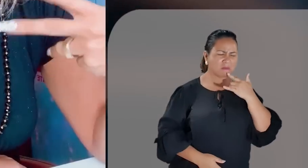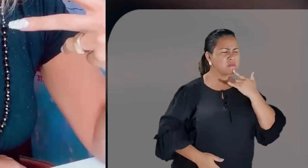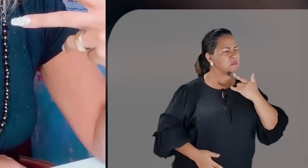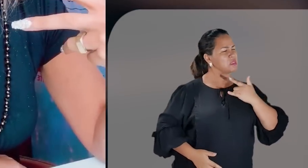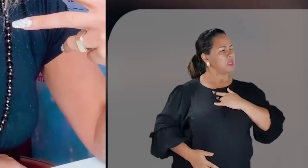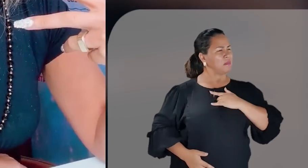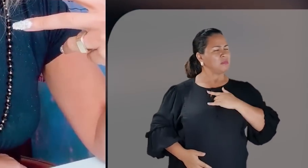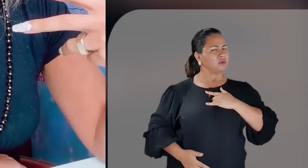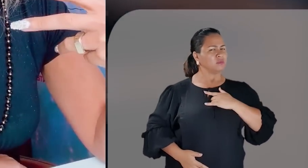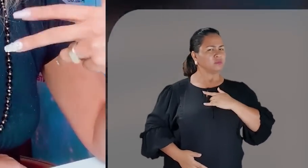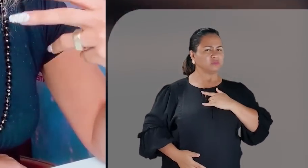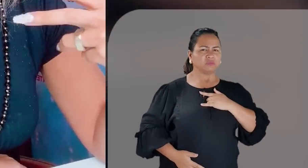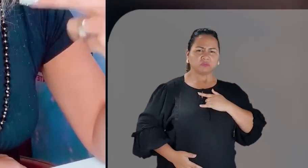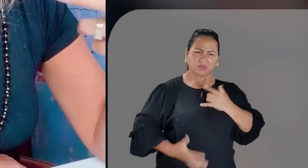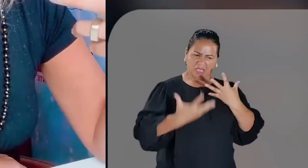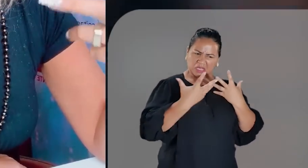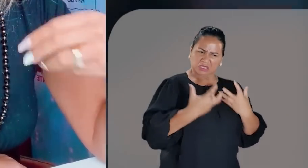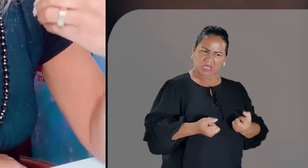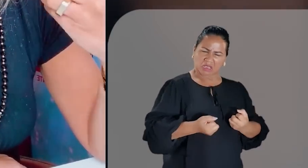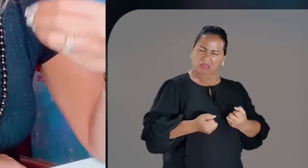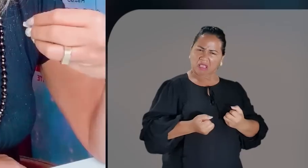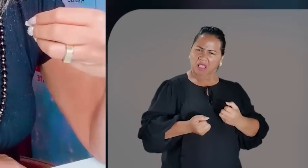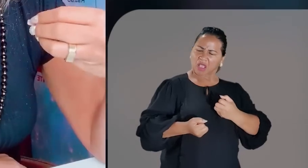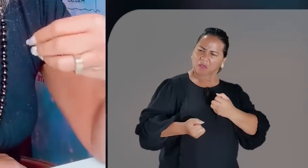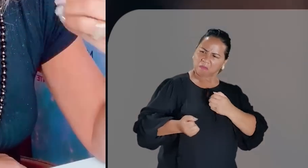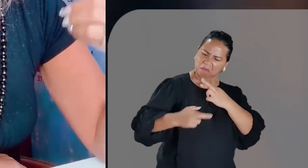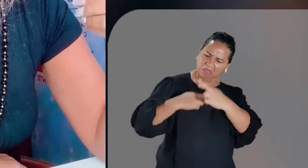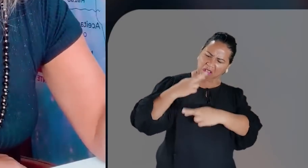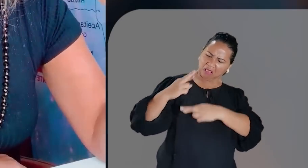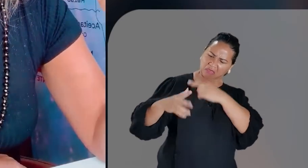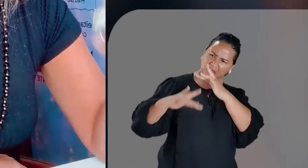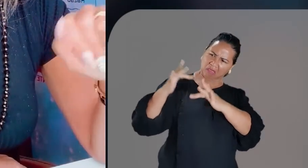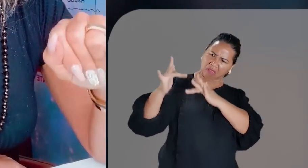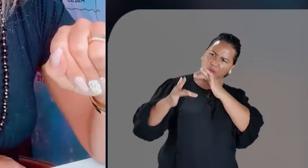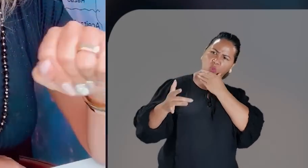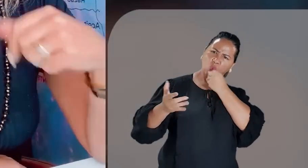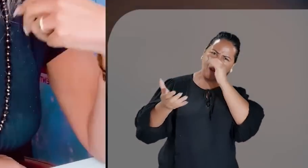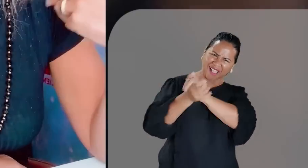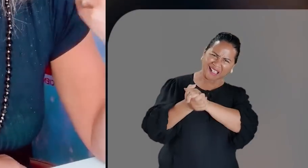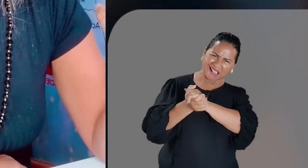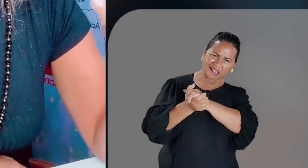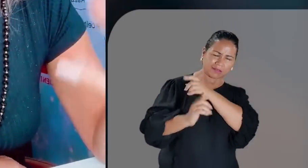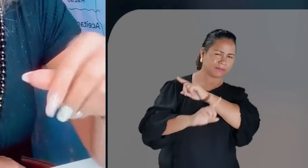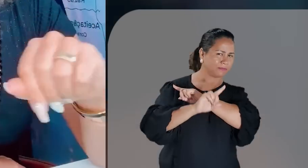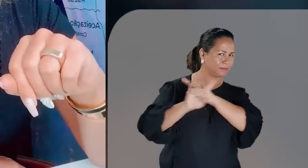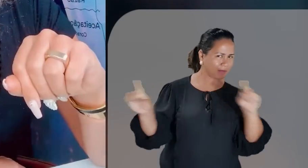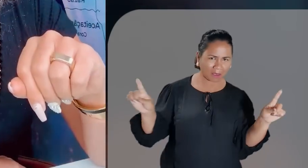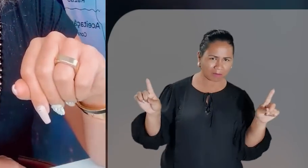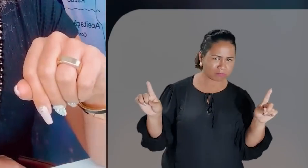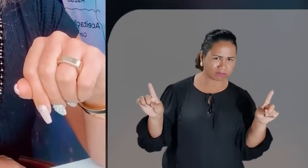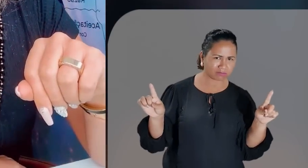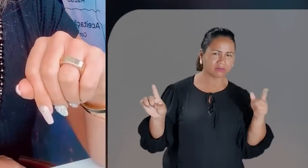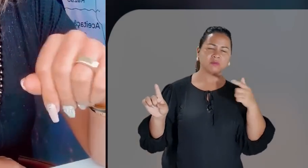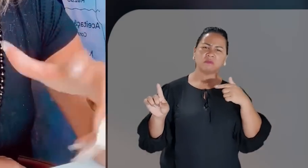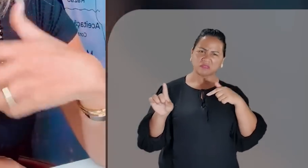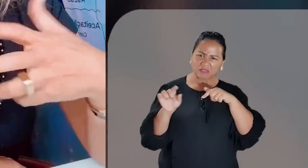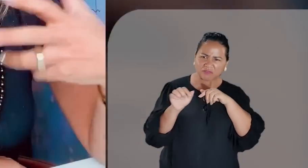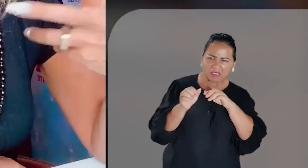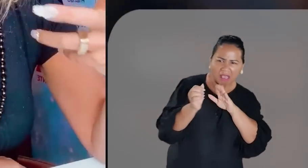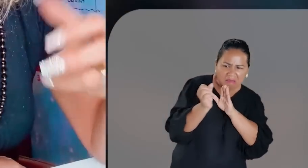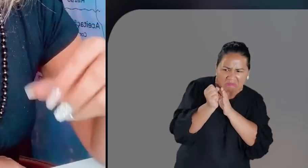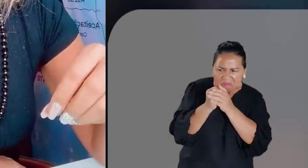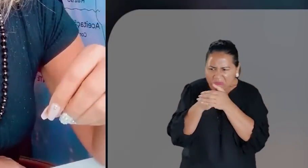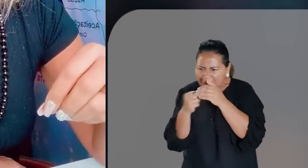me amo. Eu me amo o suficiente para não aceitar sair com um homem comprometido. Eu não preciso dividir nada com ninguém. Eu não preciso